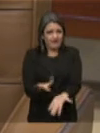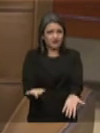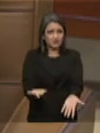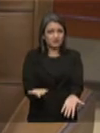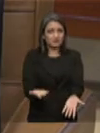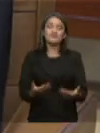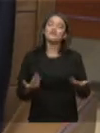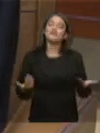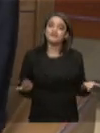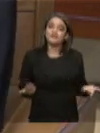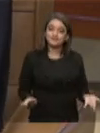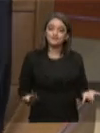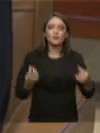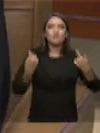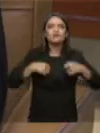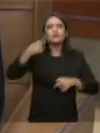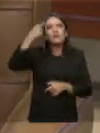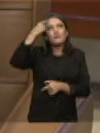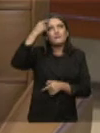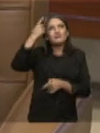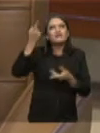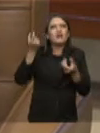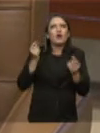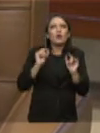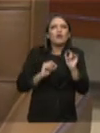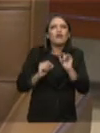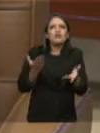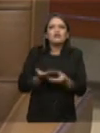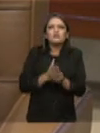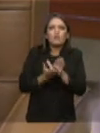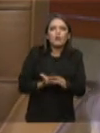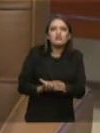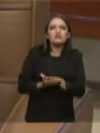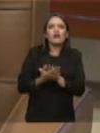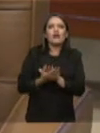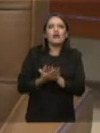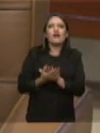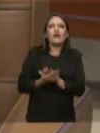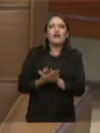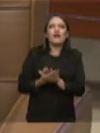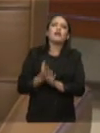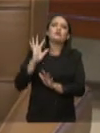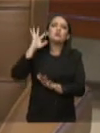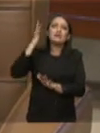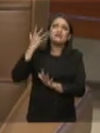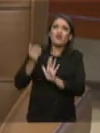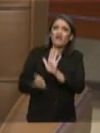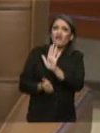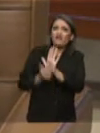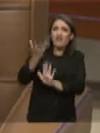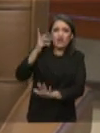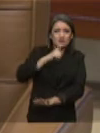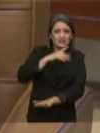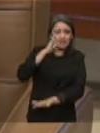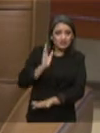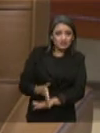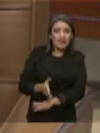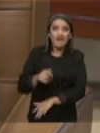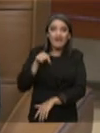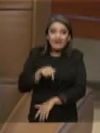Portanto, presidente, é preciso refletir. Os precedentes são vários em matéria de trato continuado, e aqui nós estamos diante de